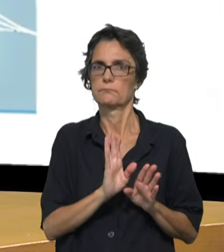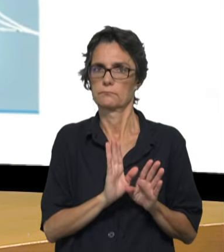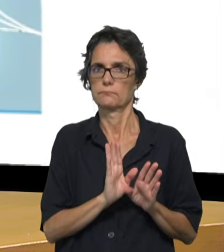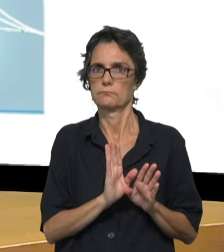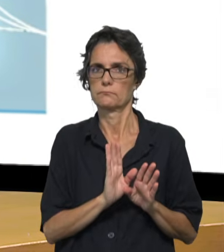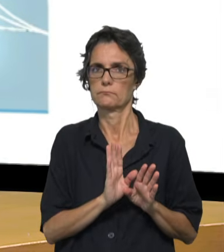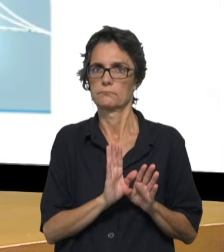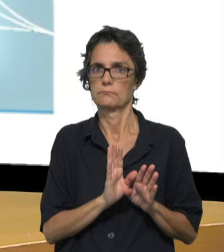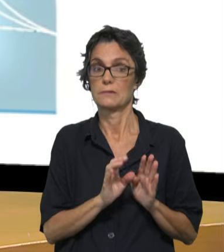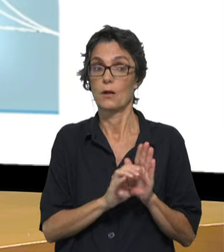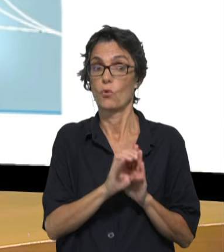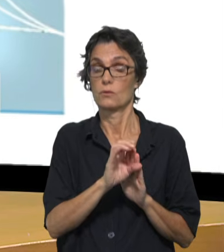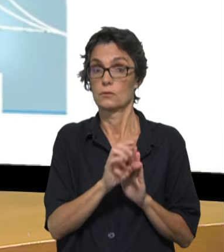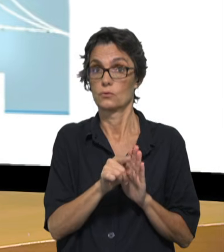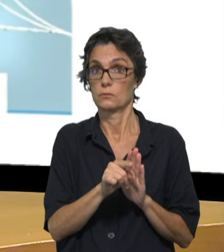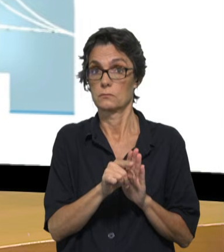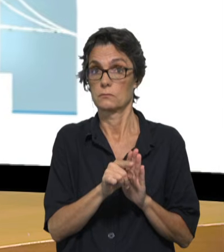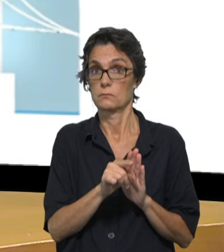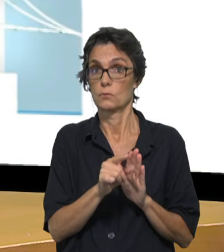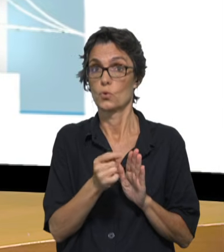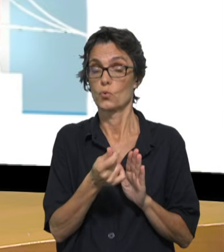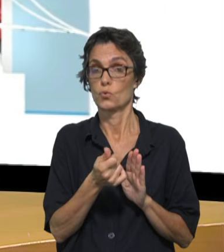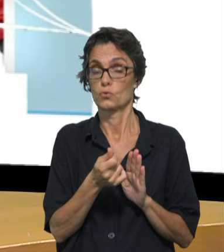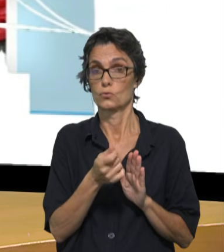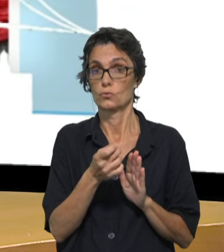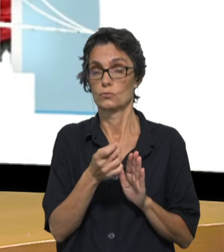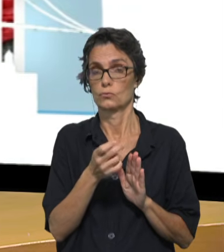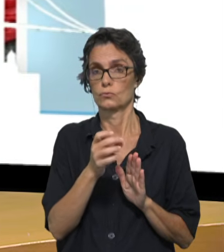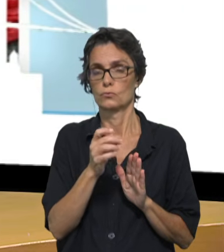As condições, o custo do alojamento